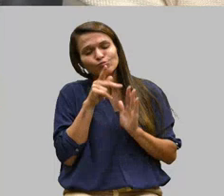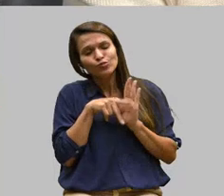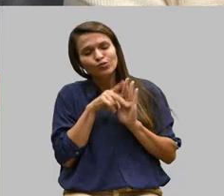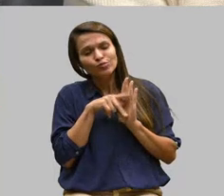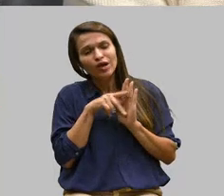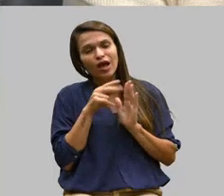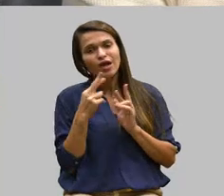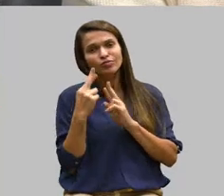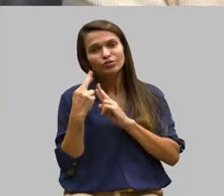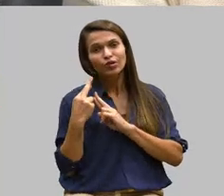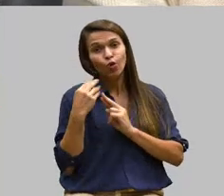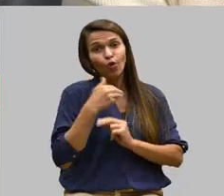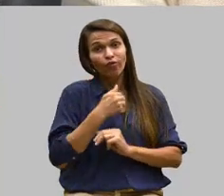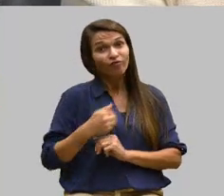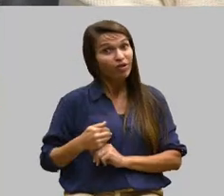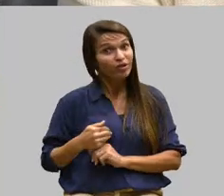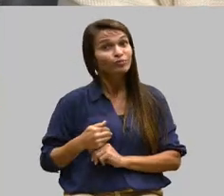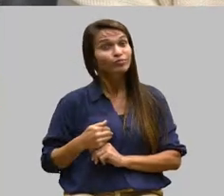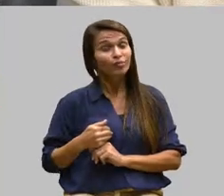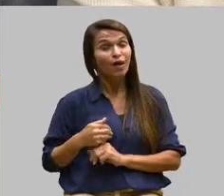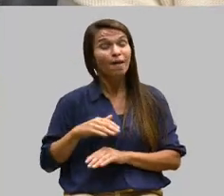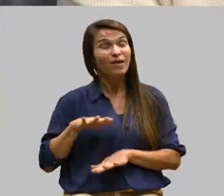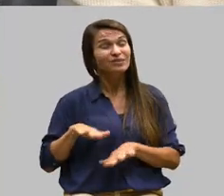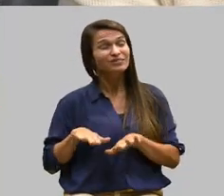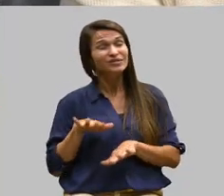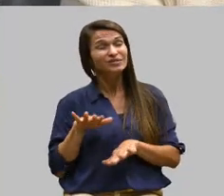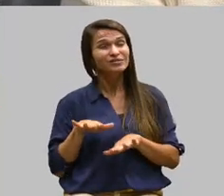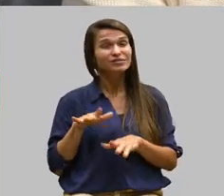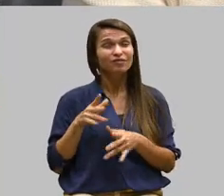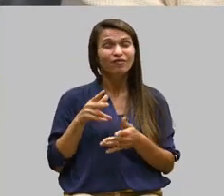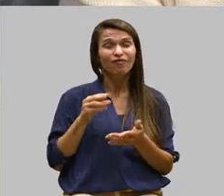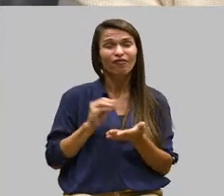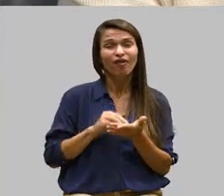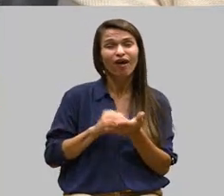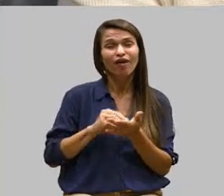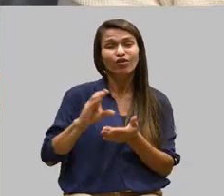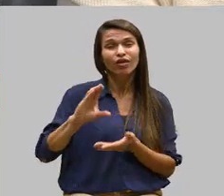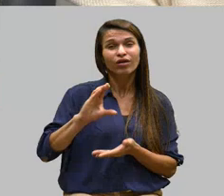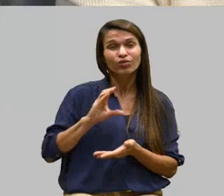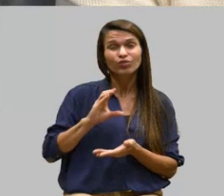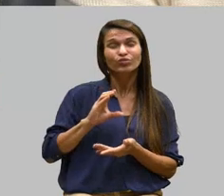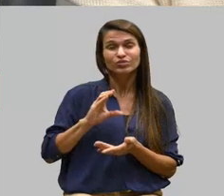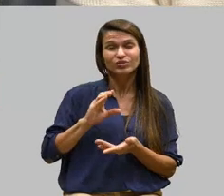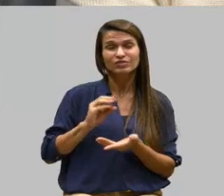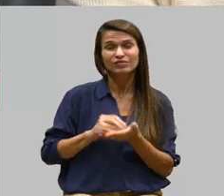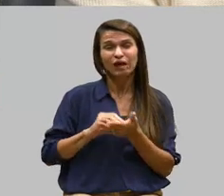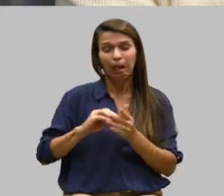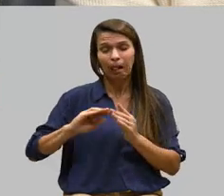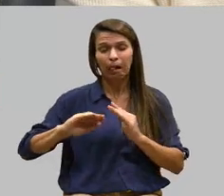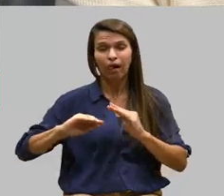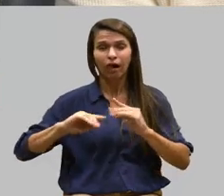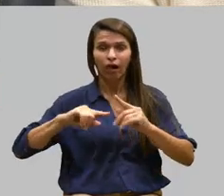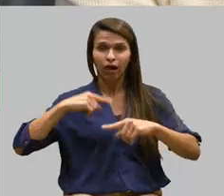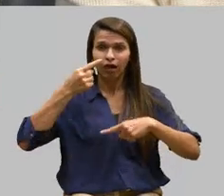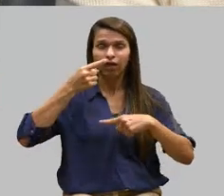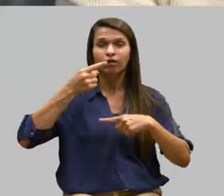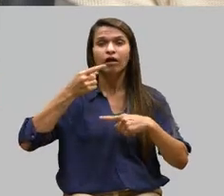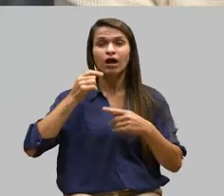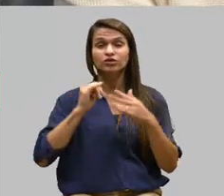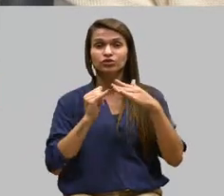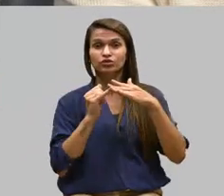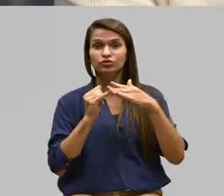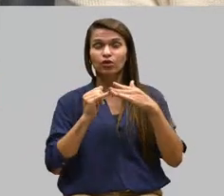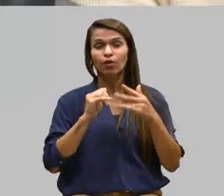de responsabilidade do governo e que muitas vezes como não então o recurso e não se avança nessa área as instituições como a